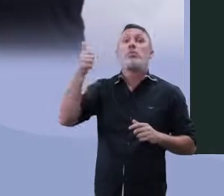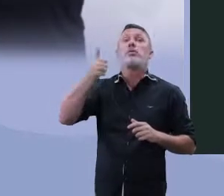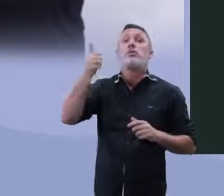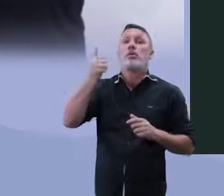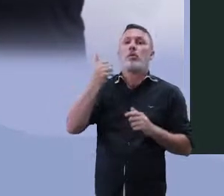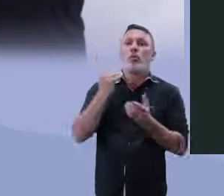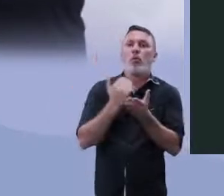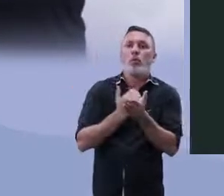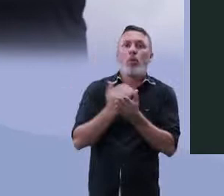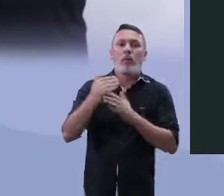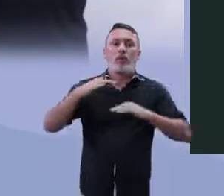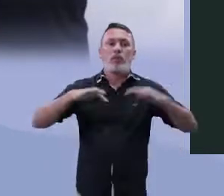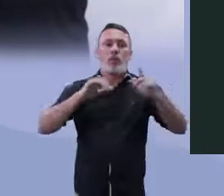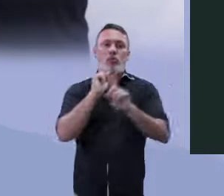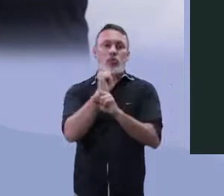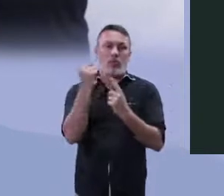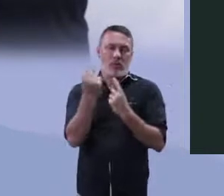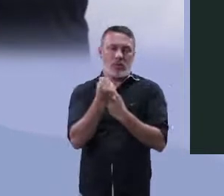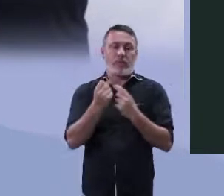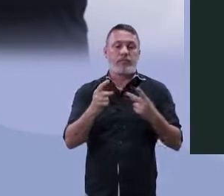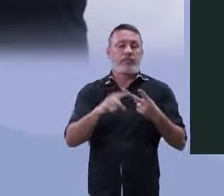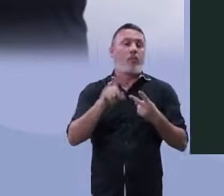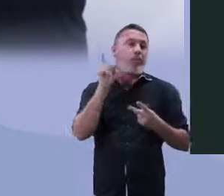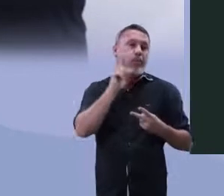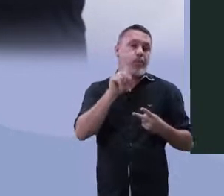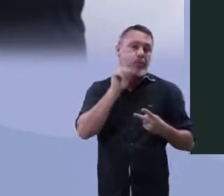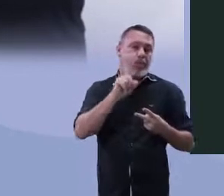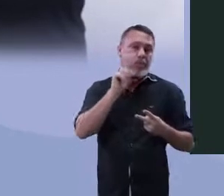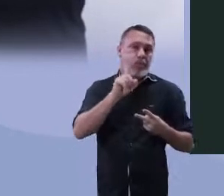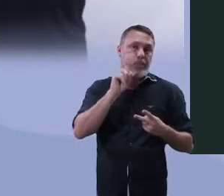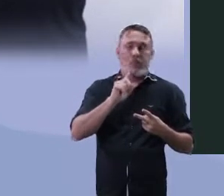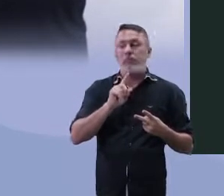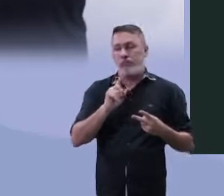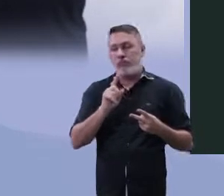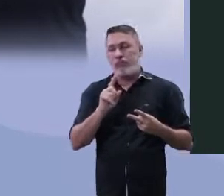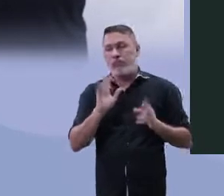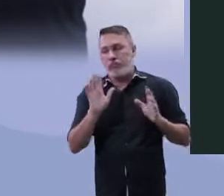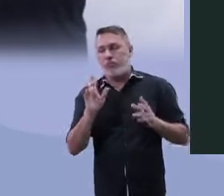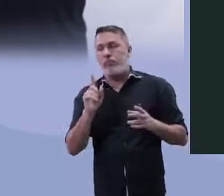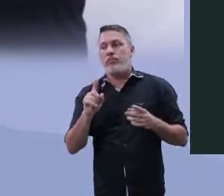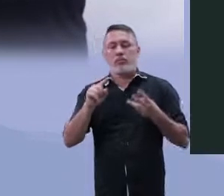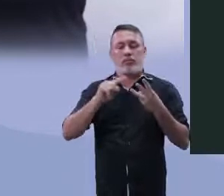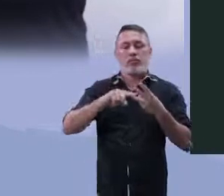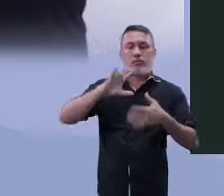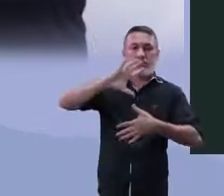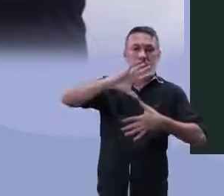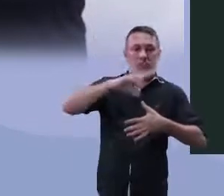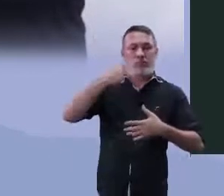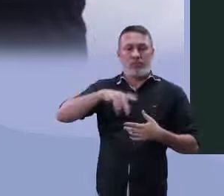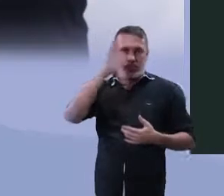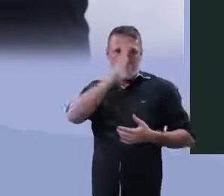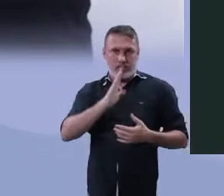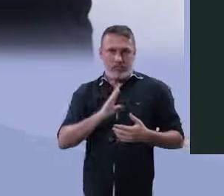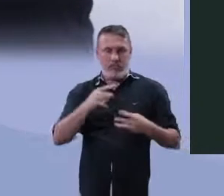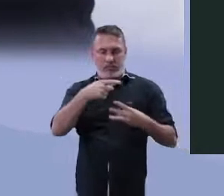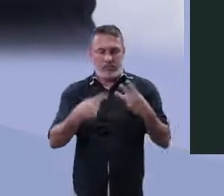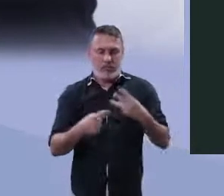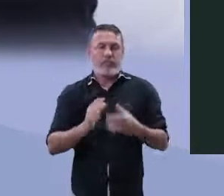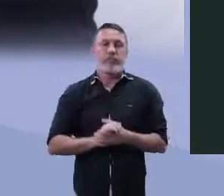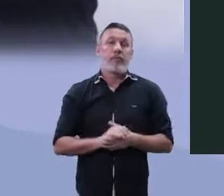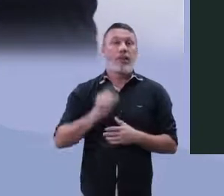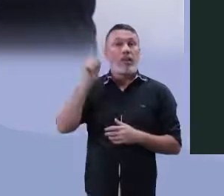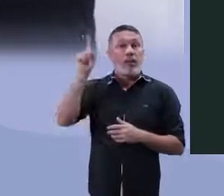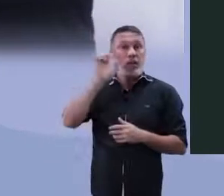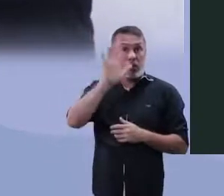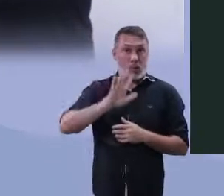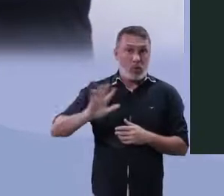movimentos sociais se desenvolvem inicialmente. Estados Unidos, aí eu vou atuando como em camadas, tá? América Latina e Brasil. Tá? Então, na